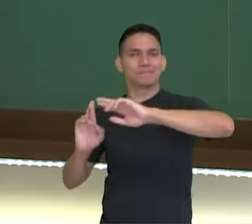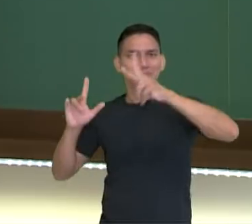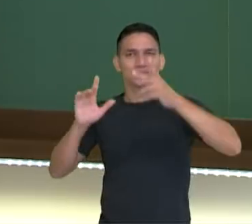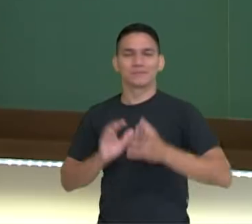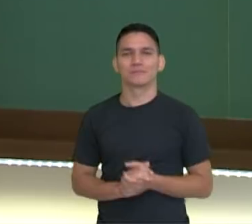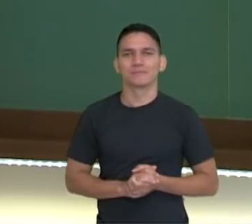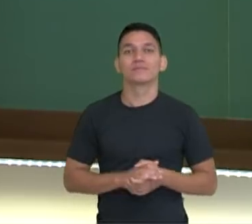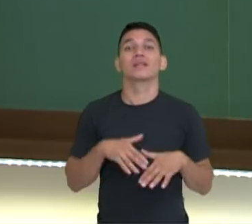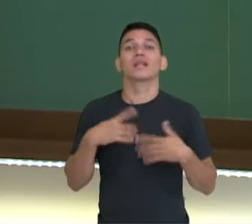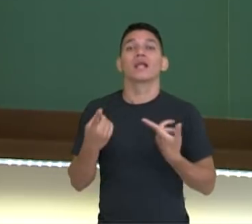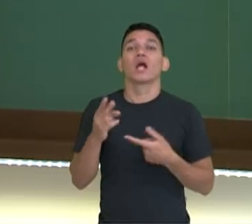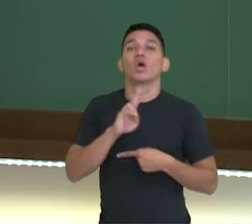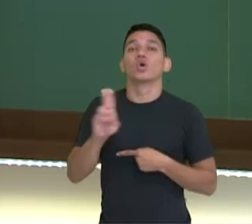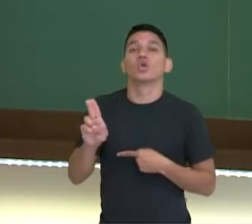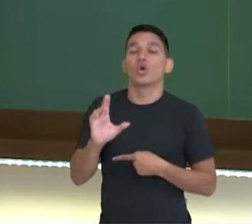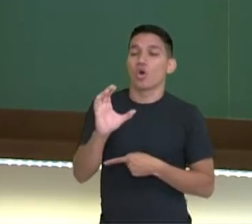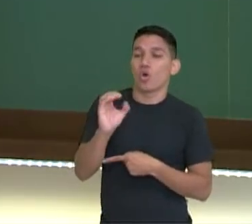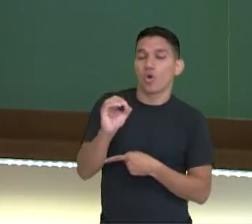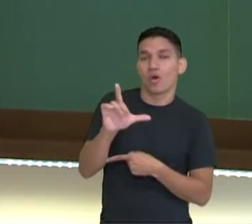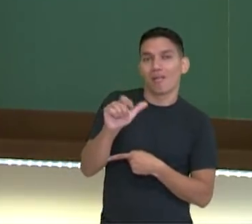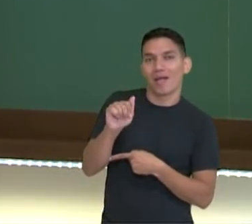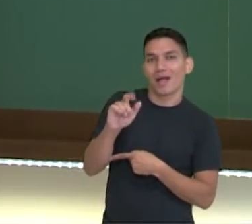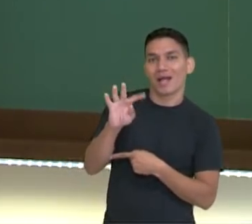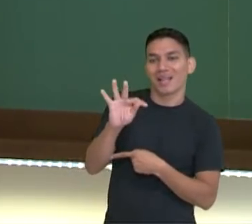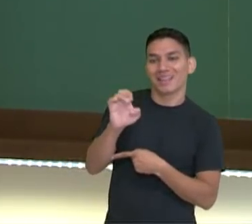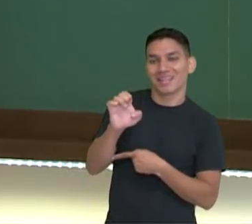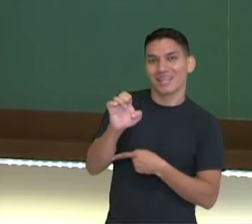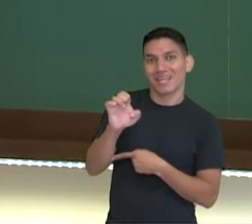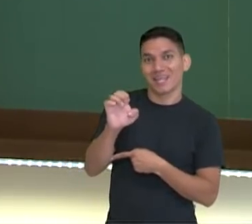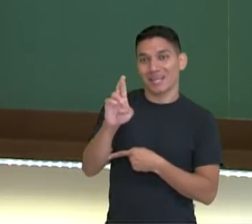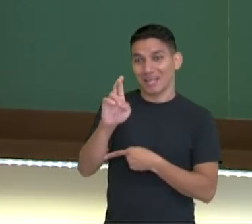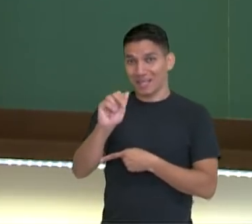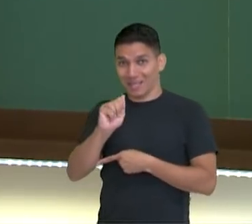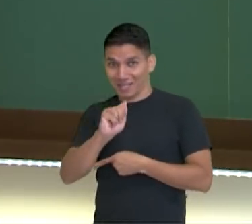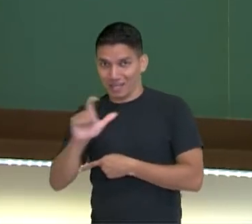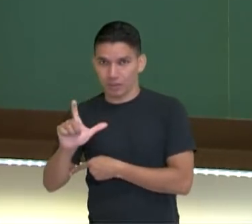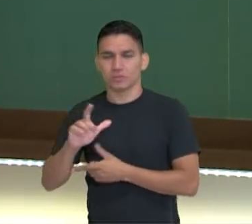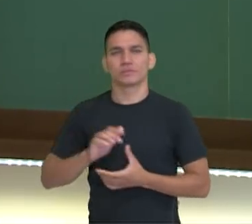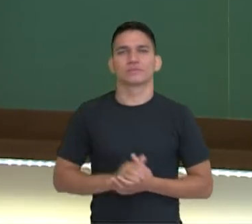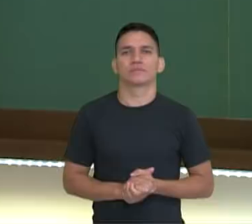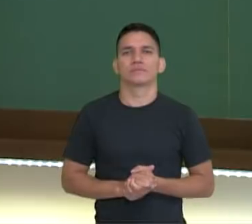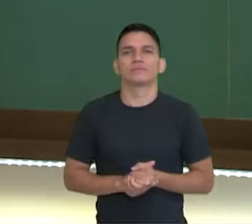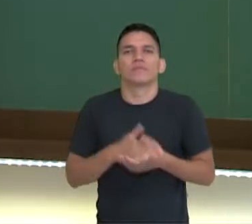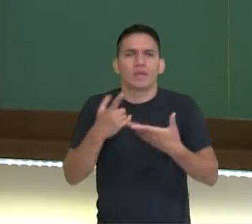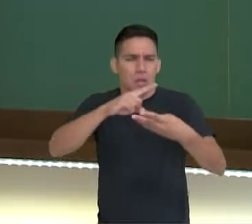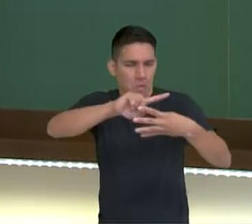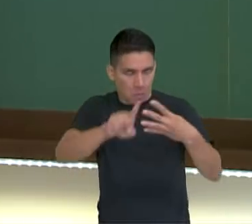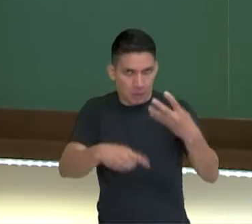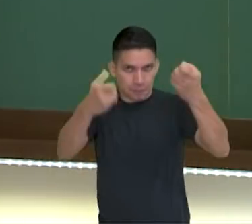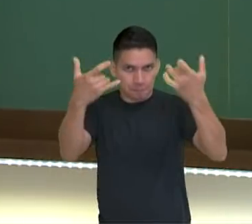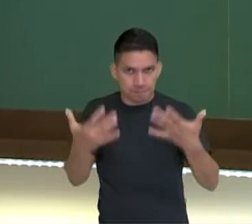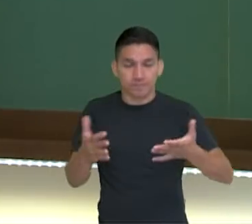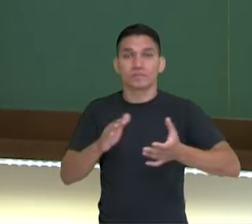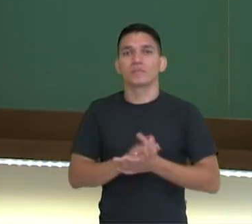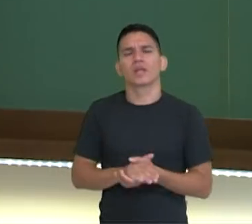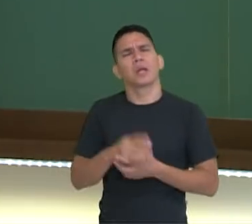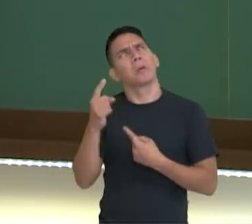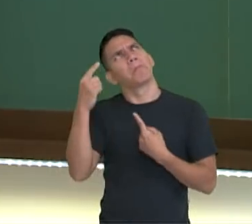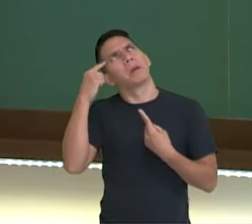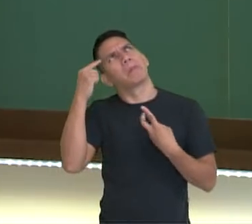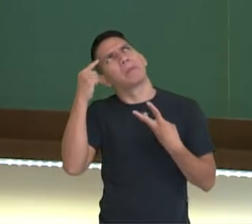pontos colaterais, certo? Esses 4 que eu falei para vocês. E aí nós pensamos que esses pontos